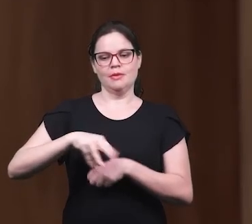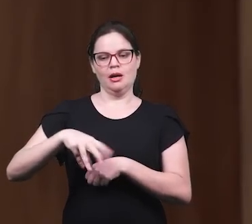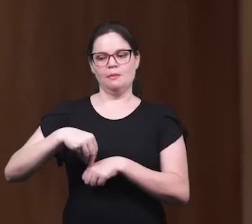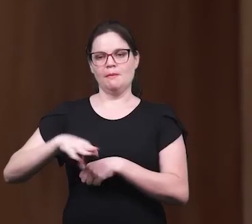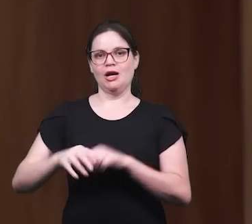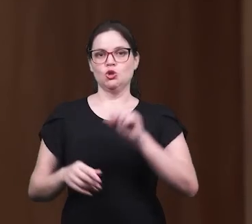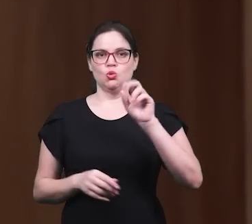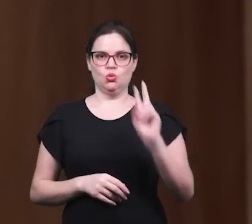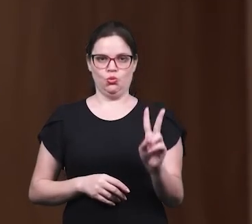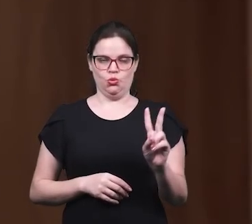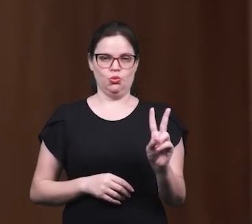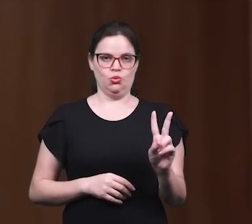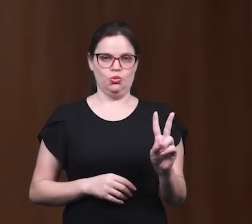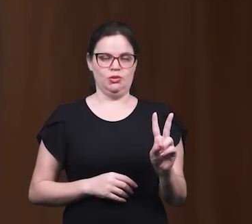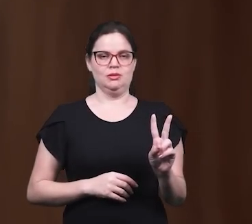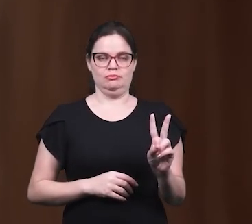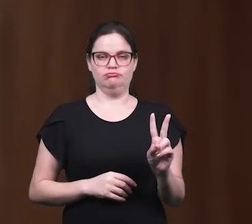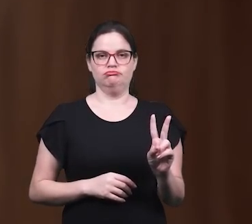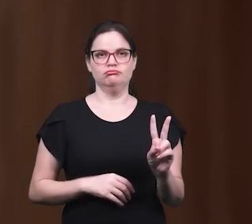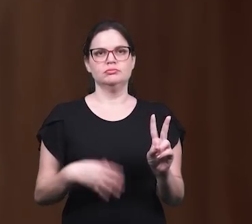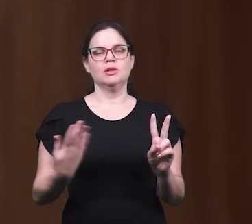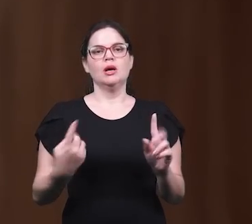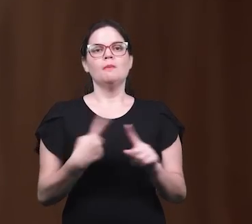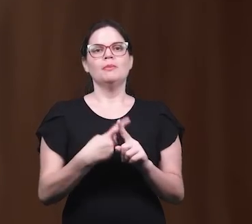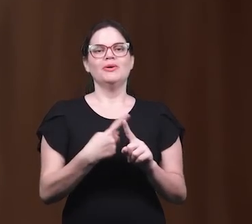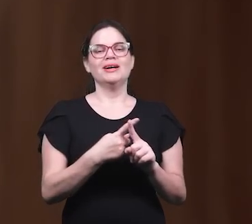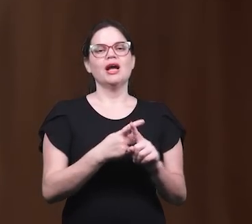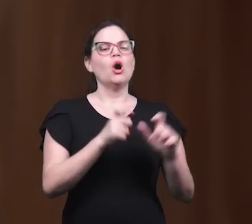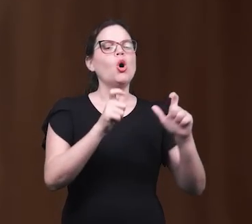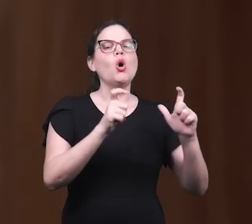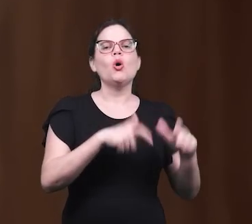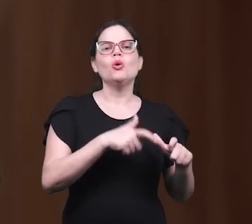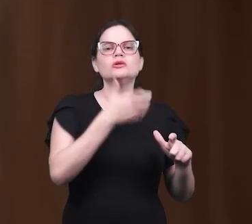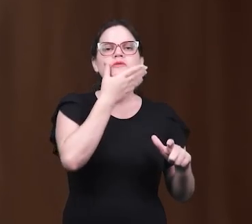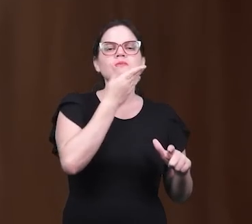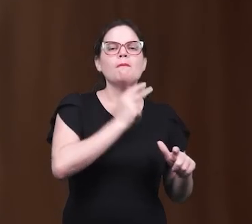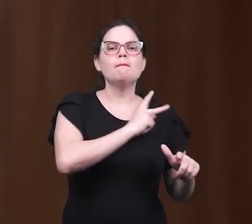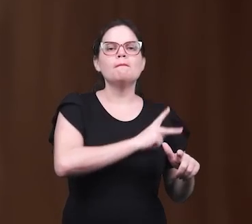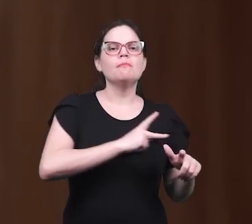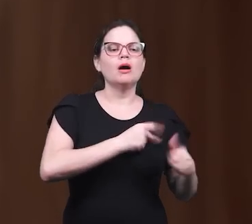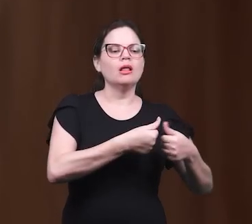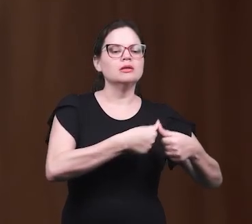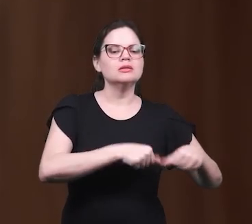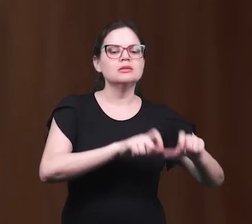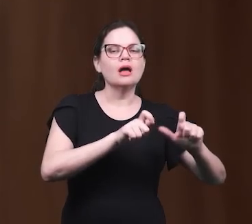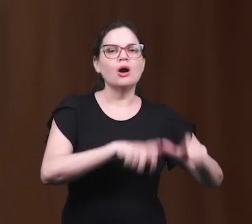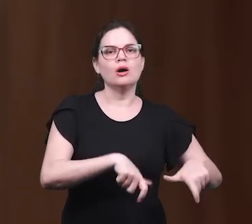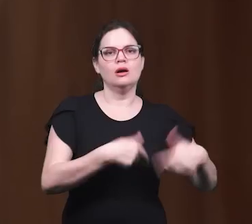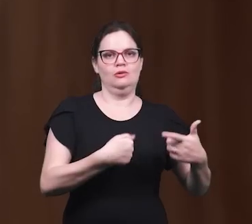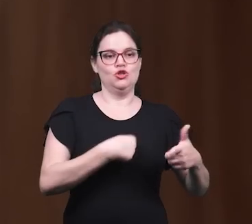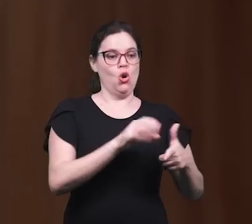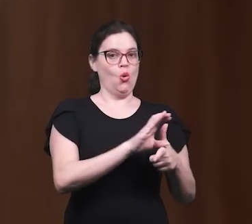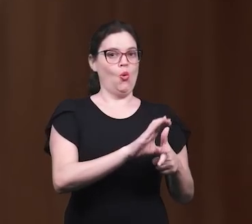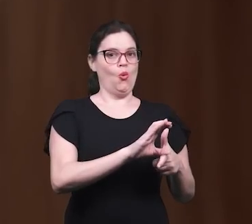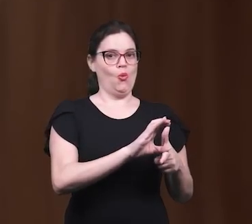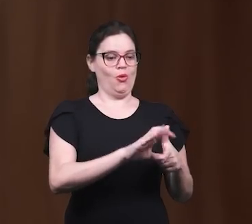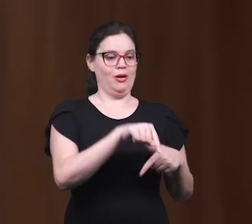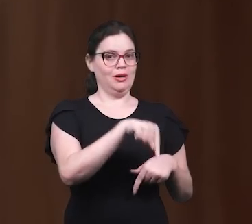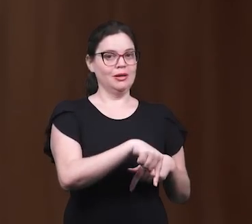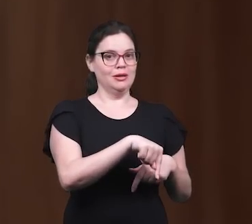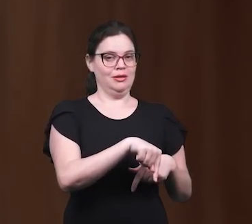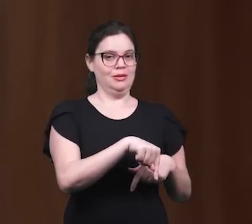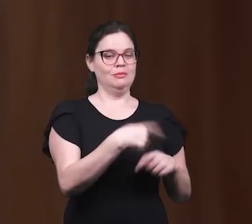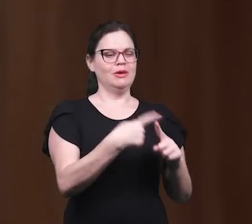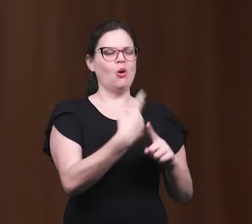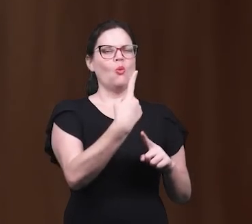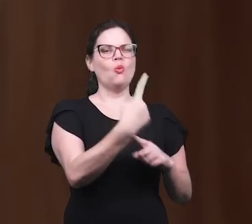essa carta, então, provavelmente ele estivesse em Corinto, onde ele permanece 1 ano e meio. Interessante é